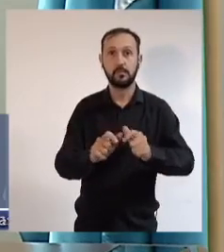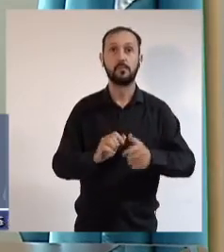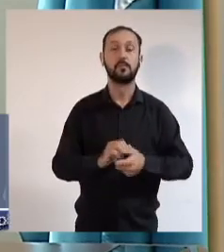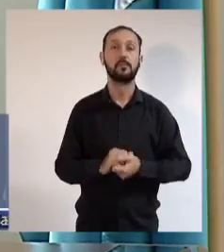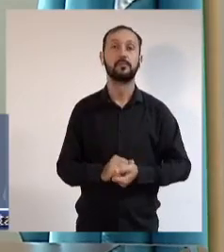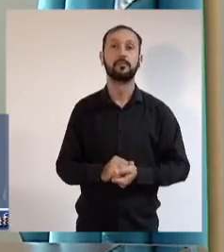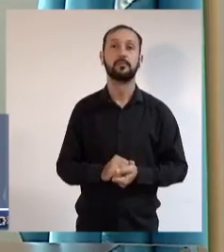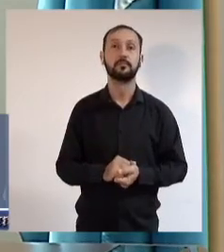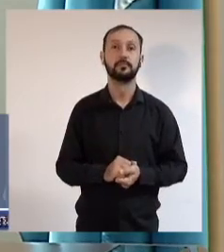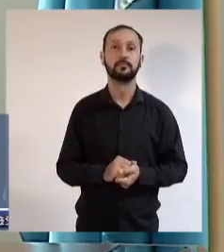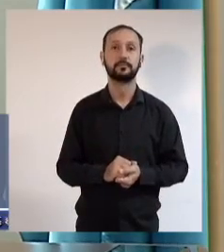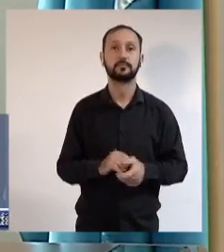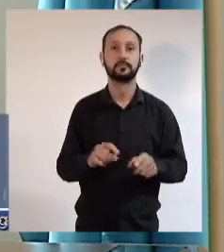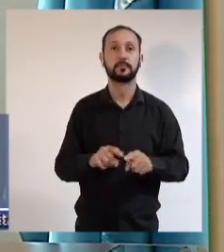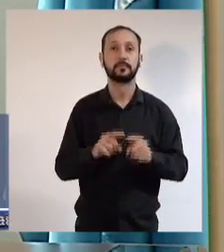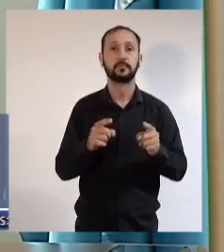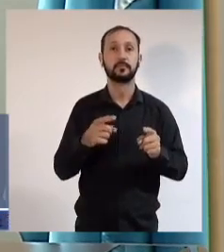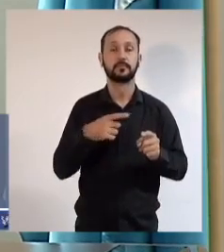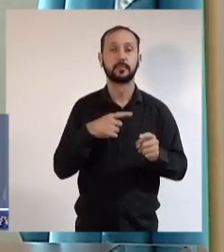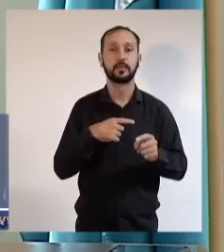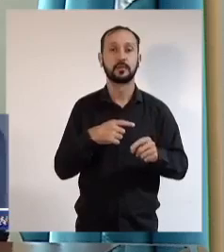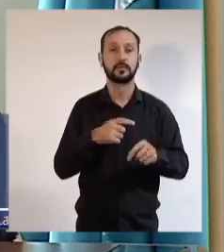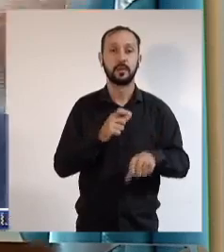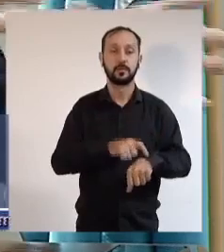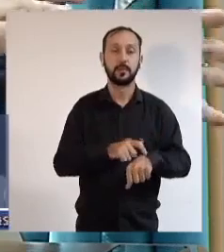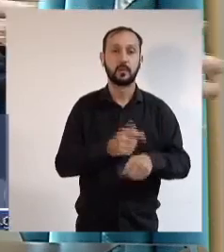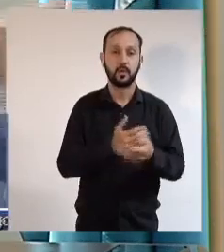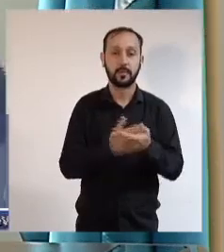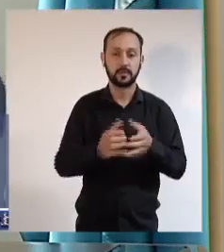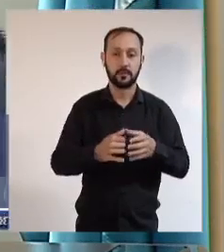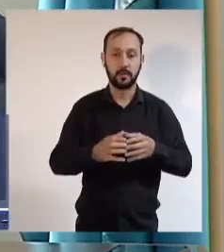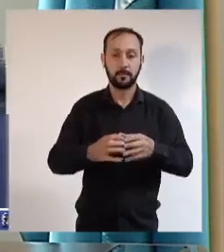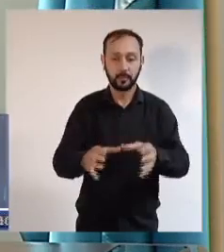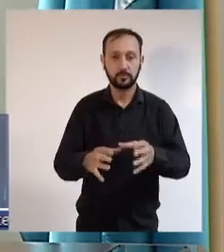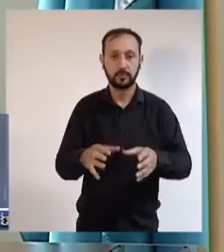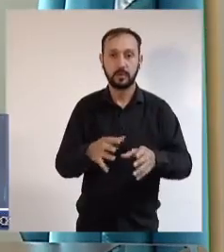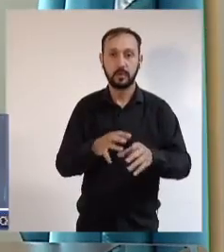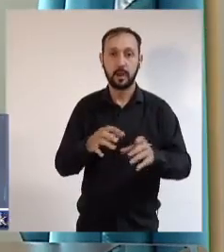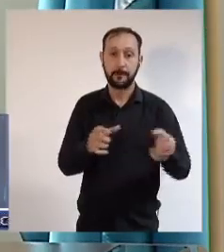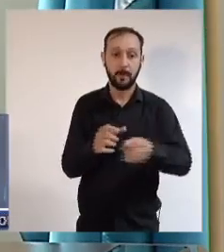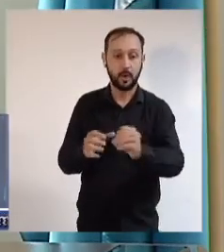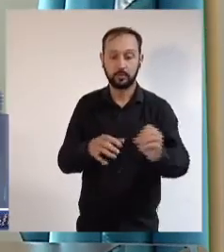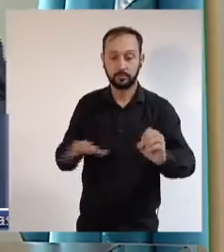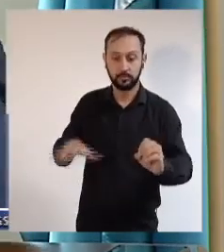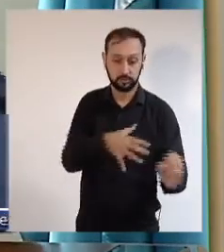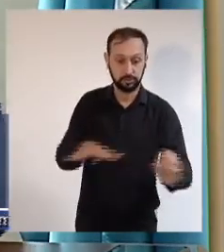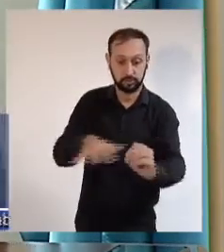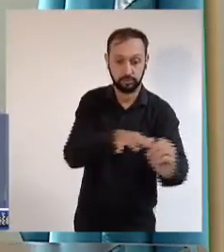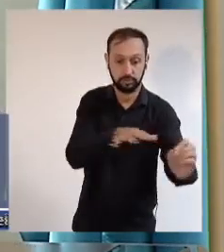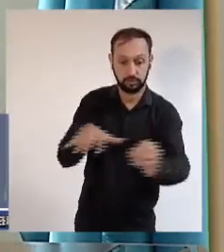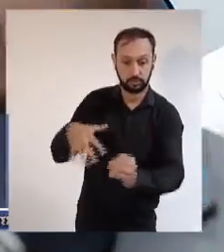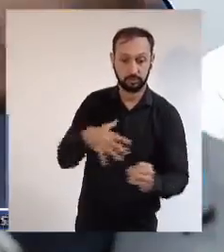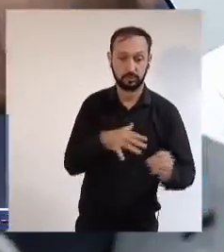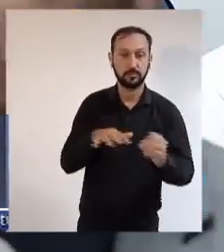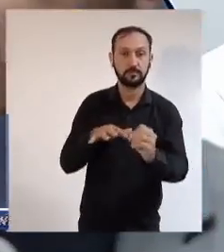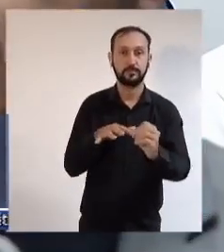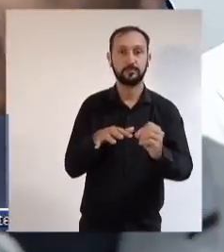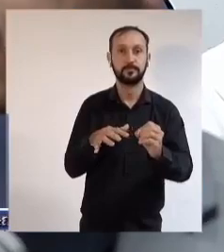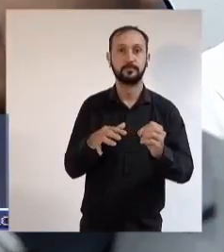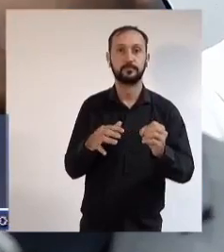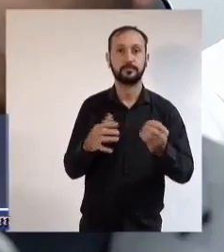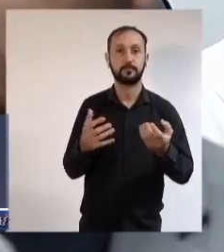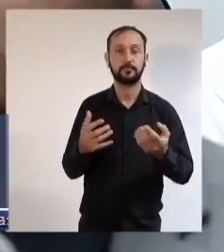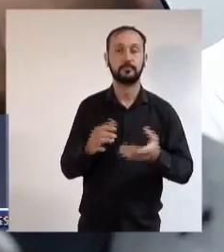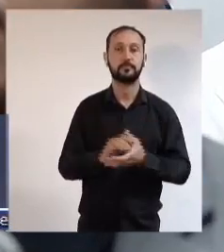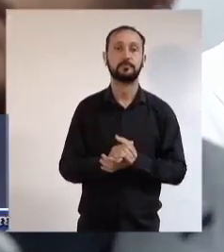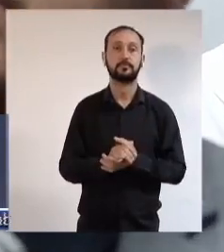só que é dito e feito solta a bola vai todo mundo onde a bola tá então isso acontece na